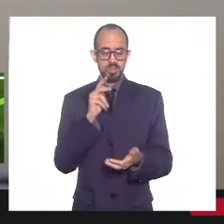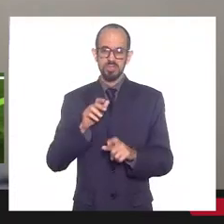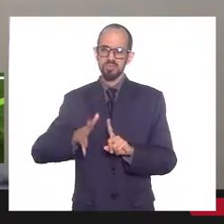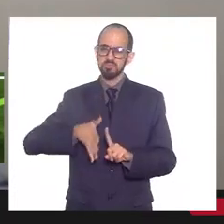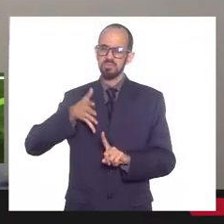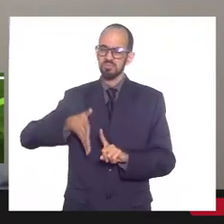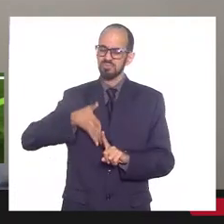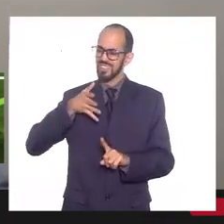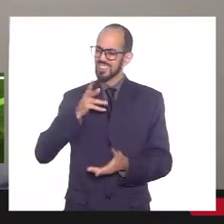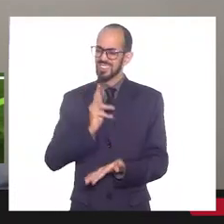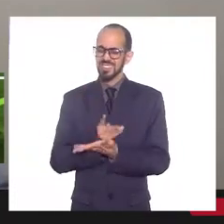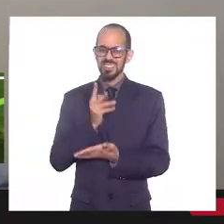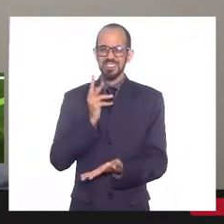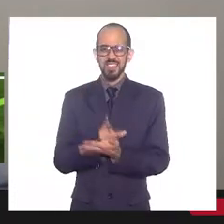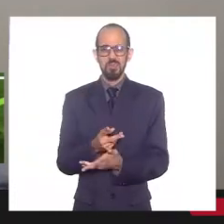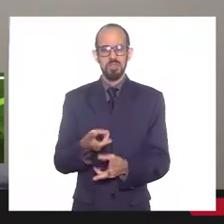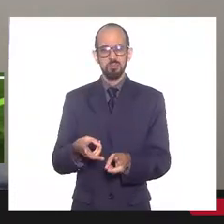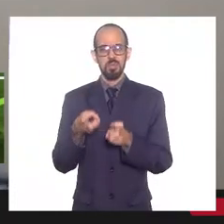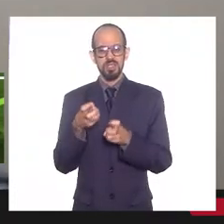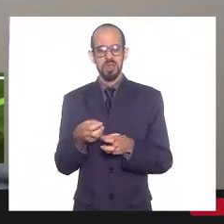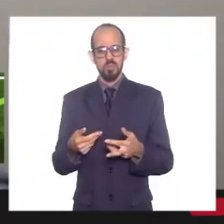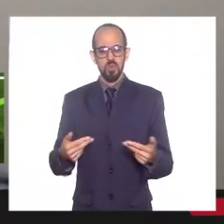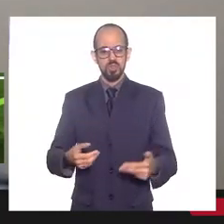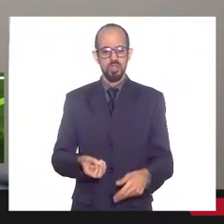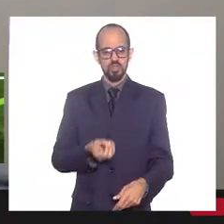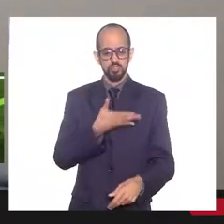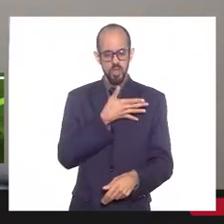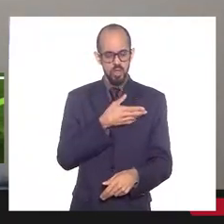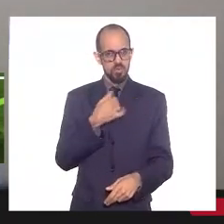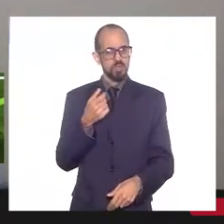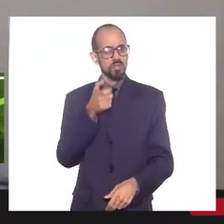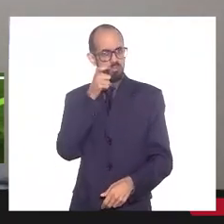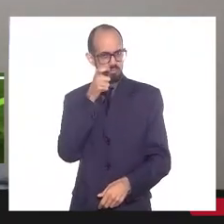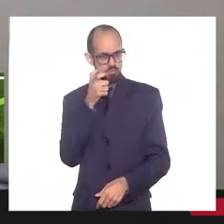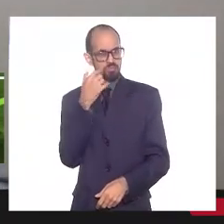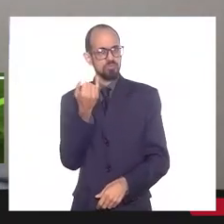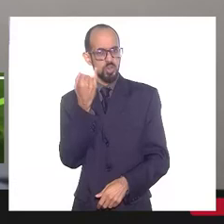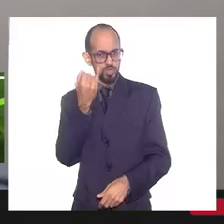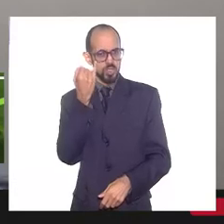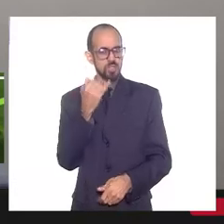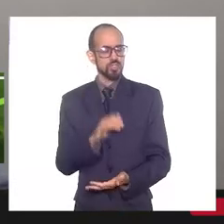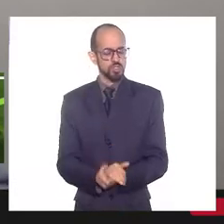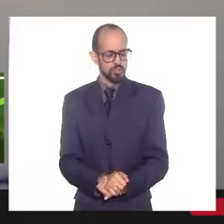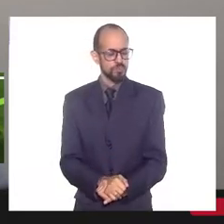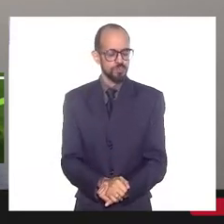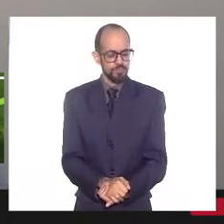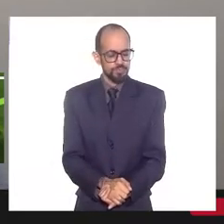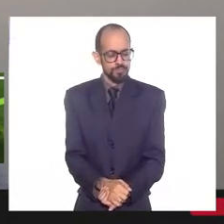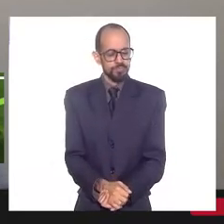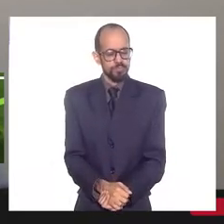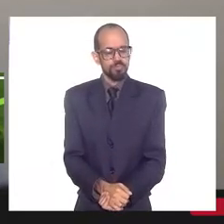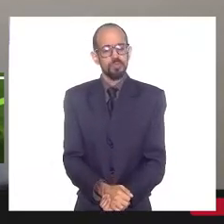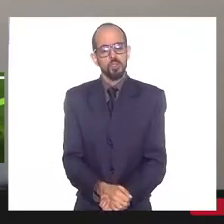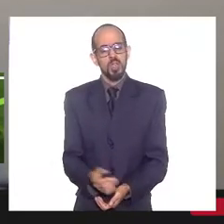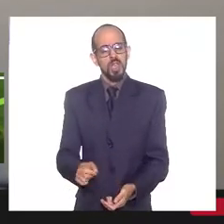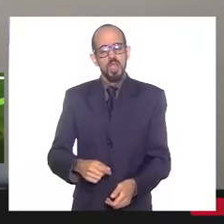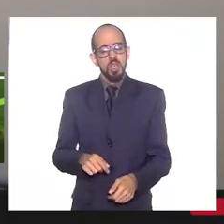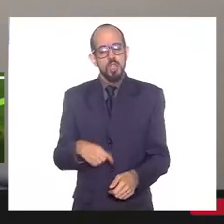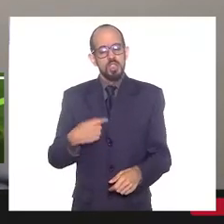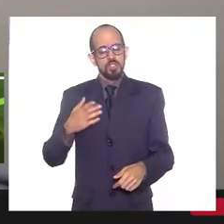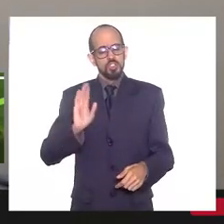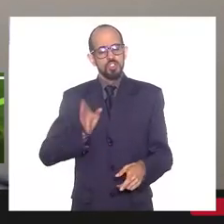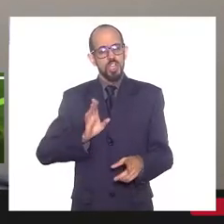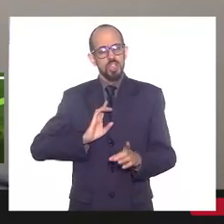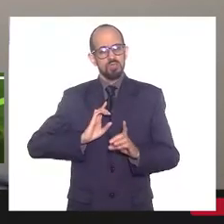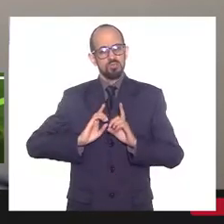são de uma questão Nova Marca interessante que atualmente relatório final é levará em conta que nós temos debatido aqui já há algum